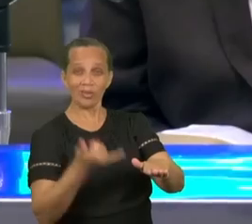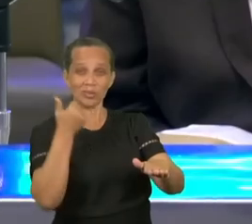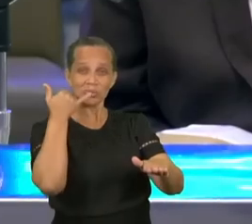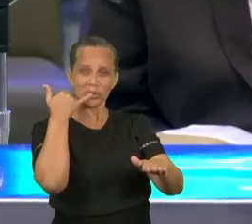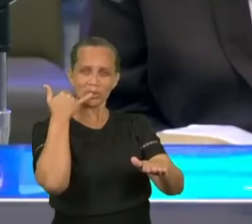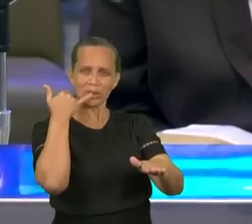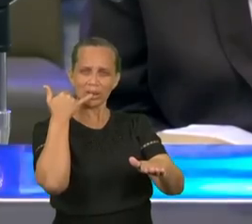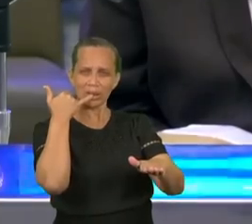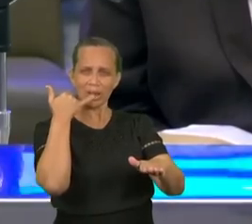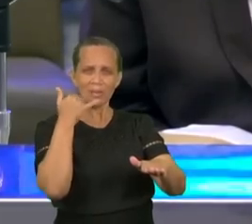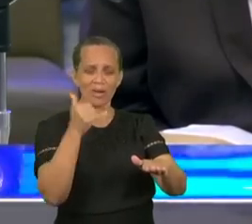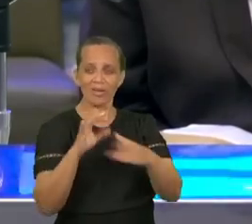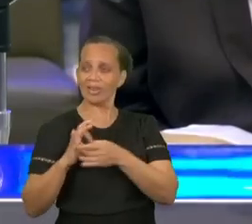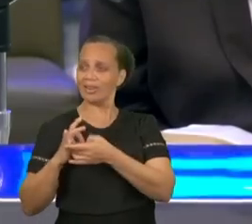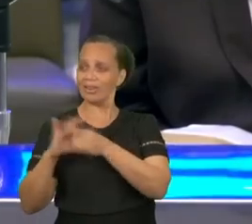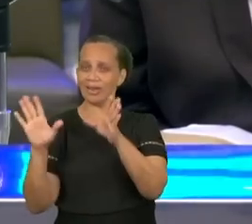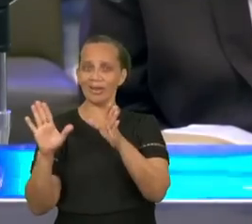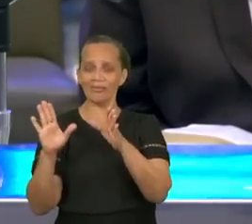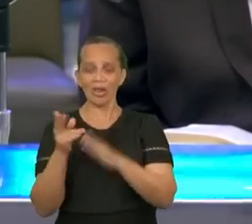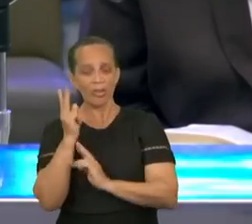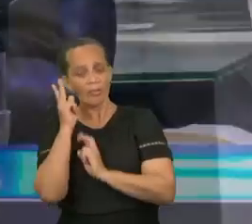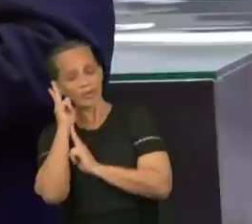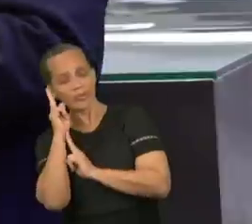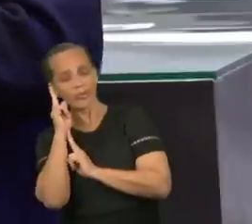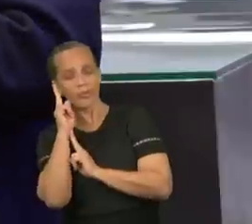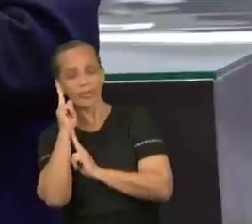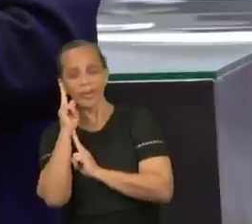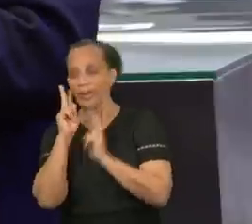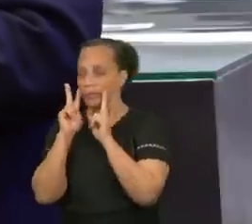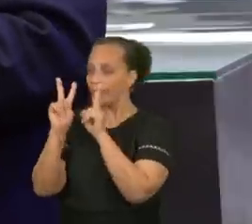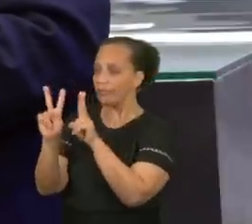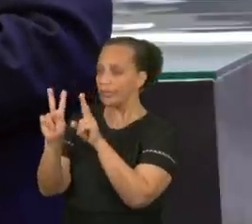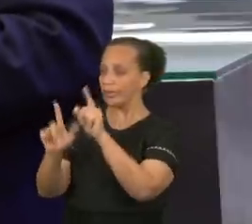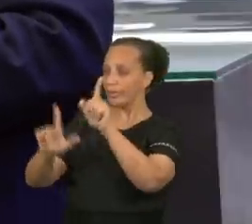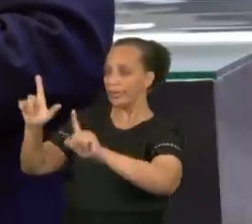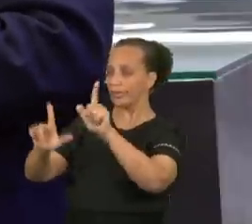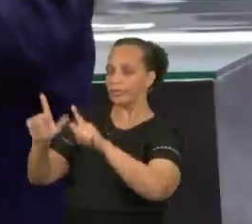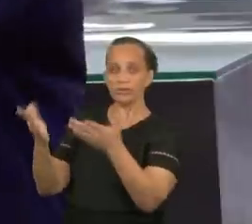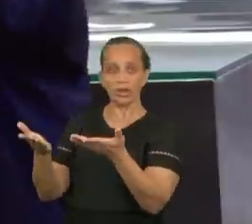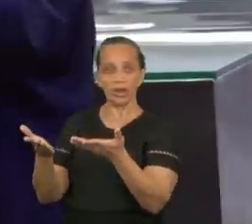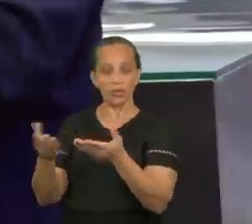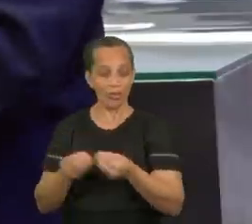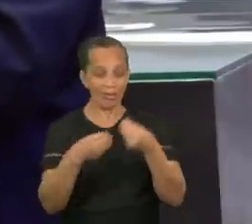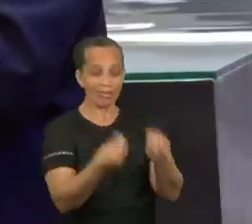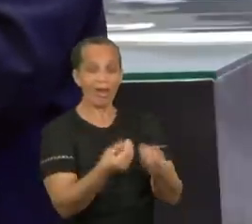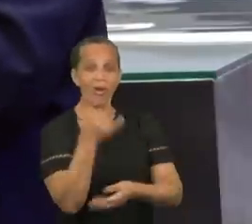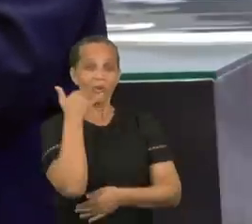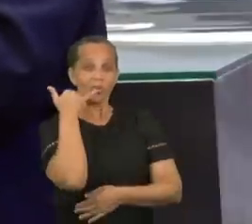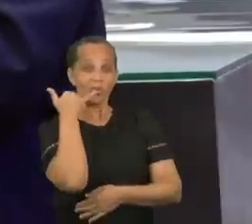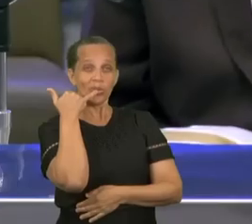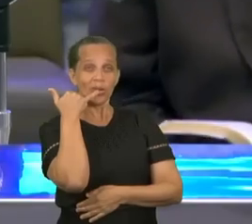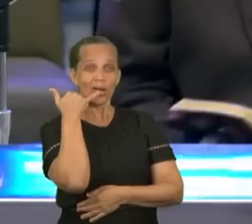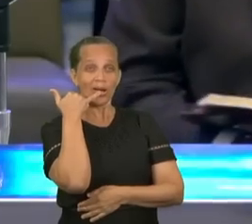para ficar livre para ir dormir para ir assistir televisão né dá um celular